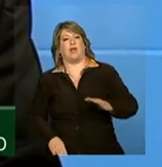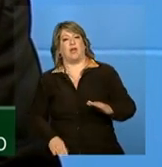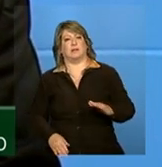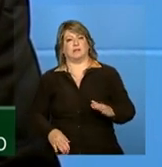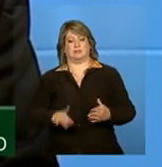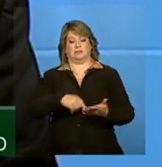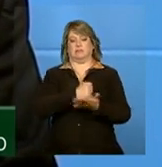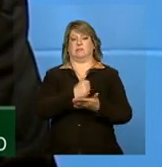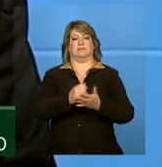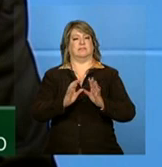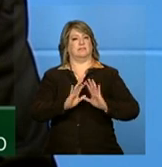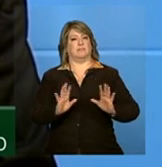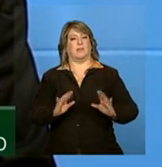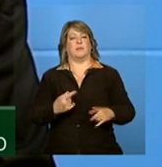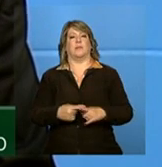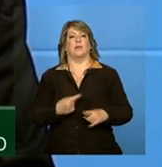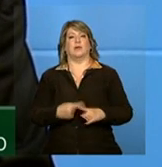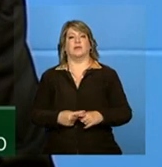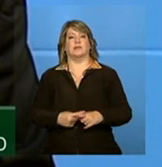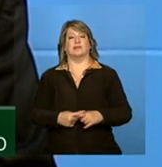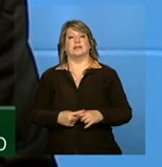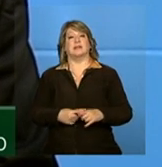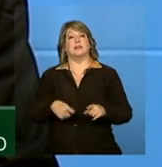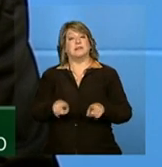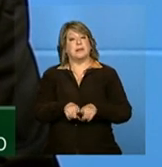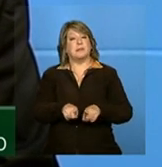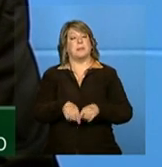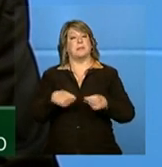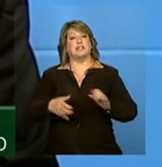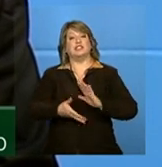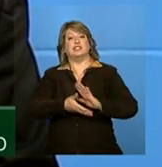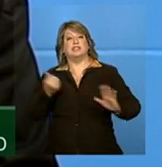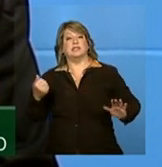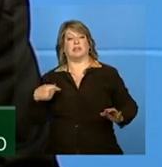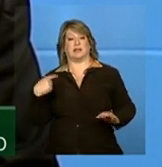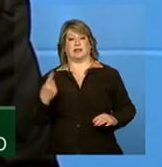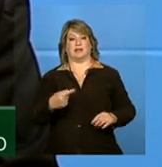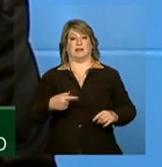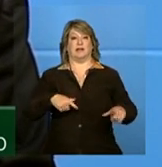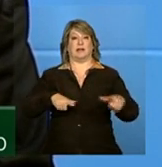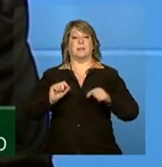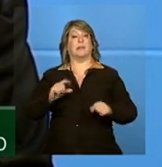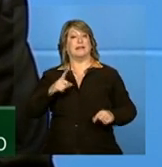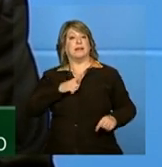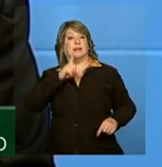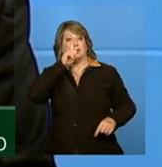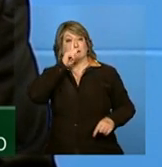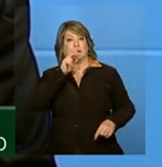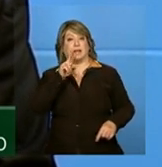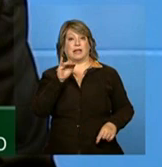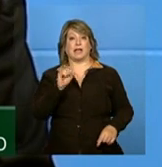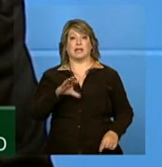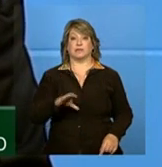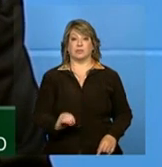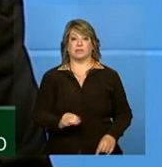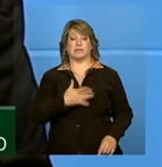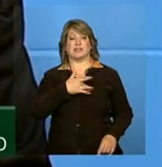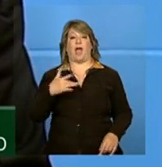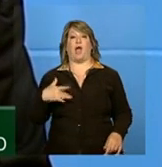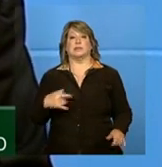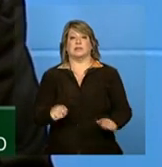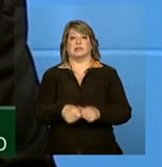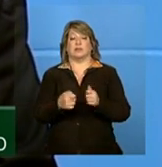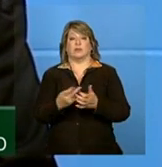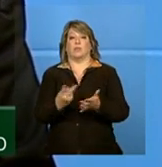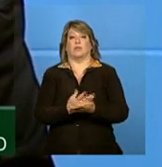retirando essas tarefas que apresentam risco para crianças, saúde, moral, etc. E é necessário